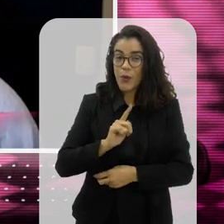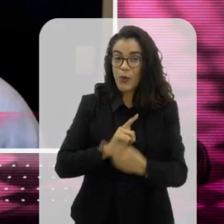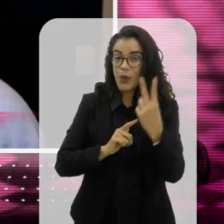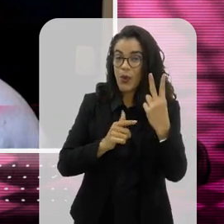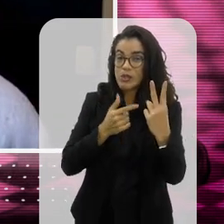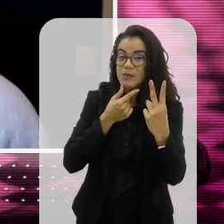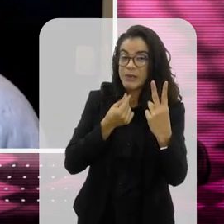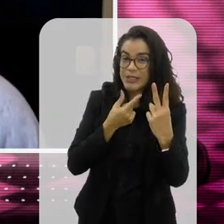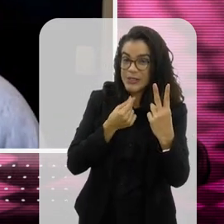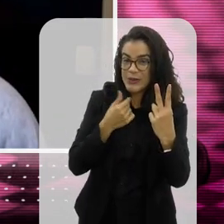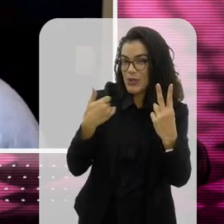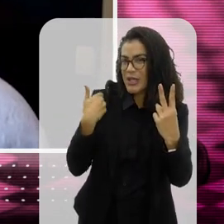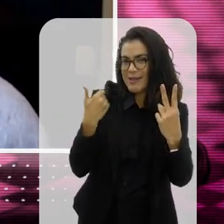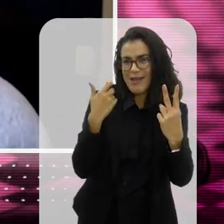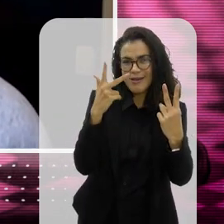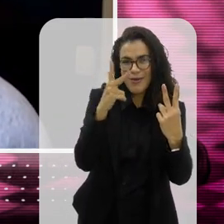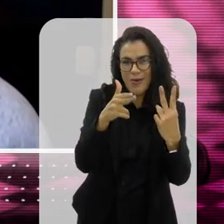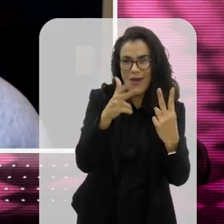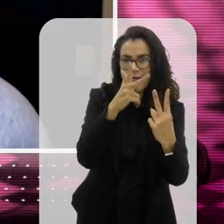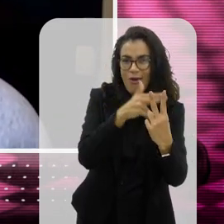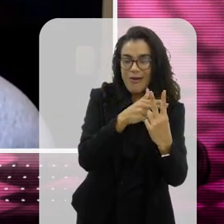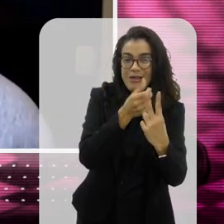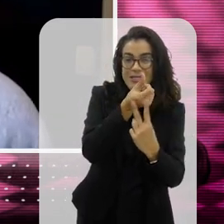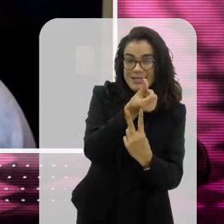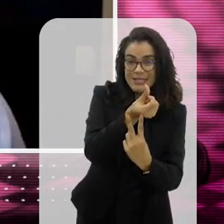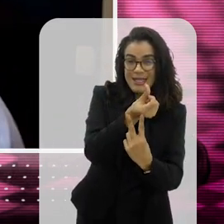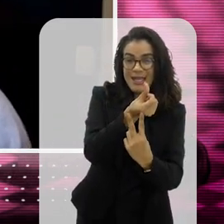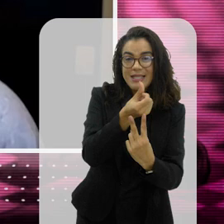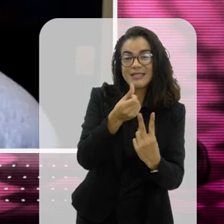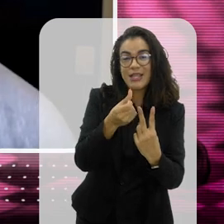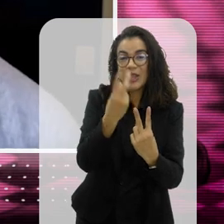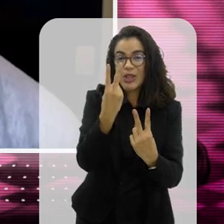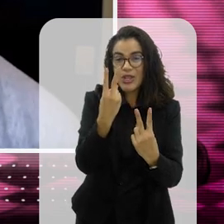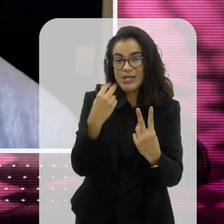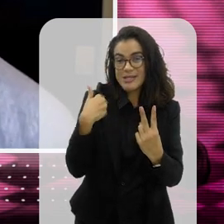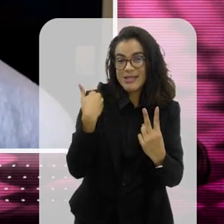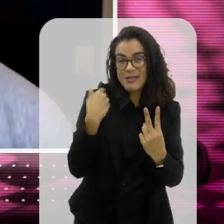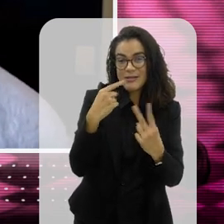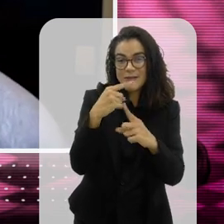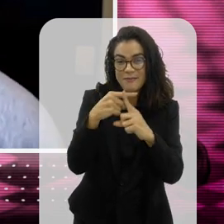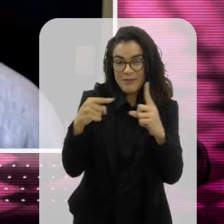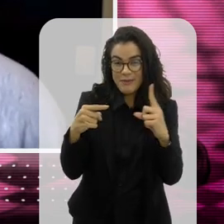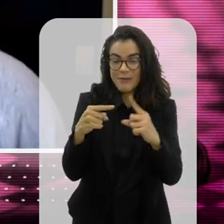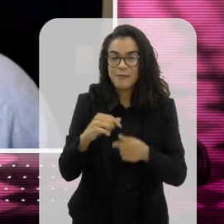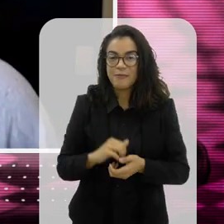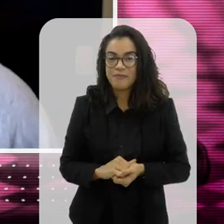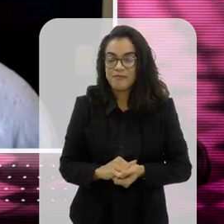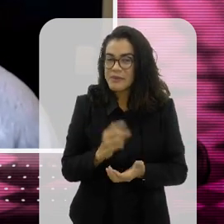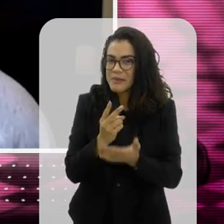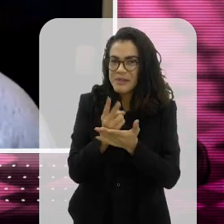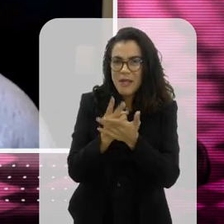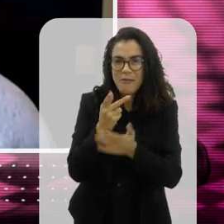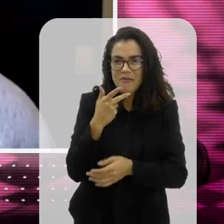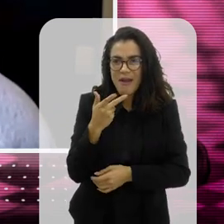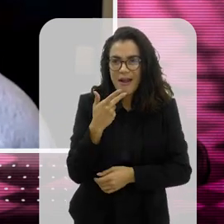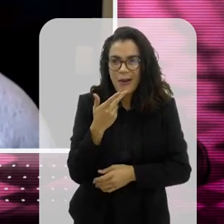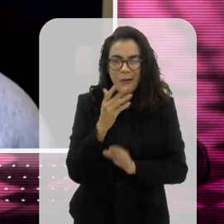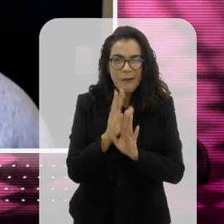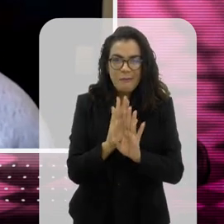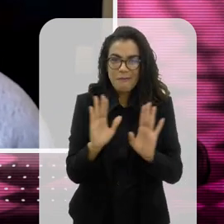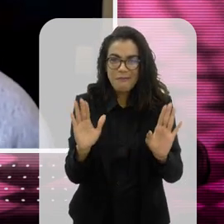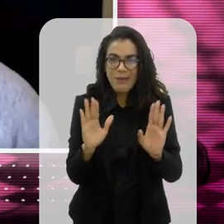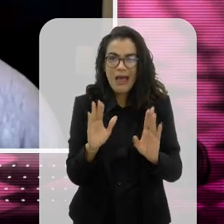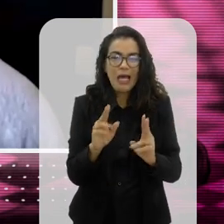dois filhos também, tenho dois meninos na idade dos filhos da Mariana, um de 6 e um de 2,5. E é isso, assim, eu sempre